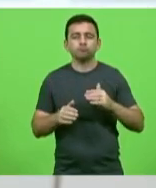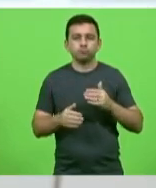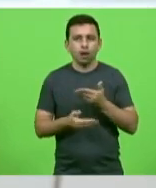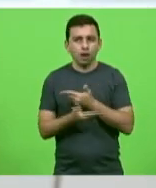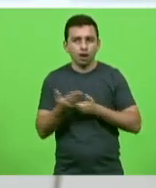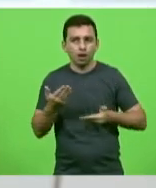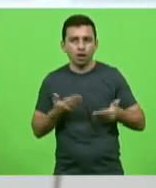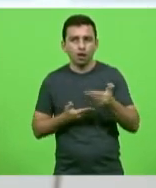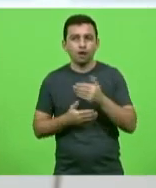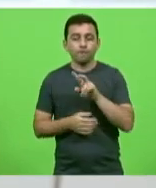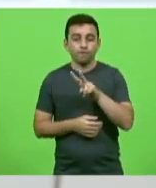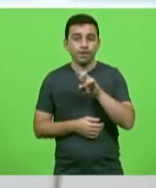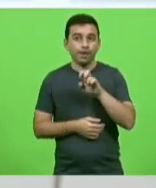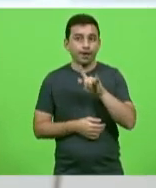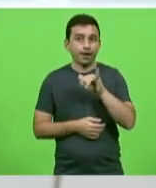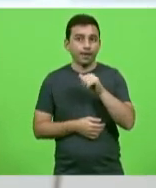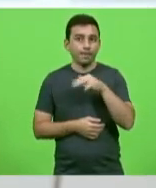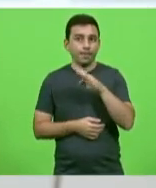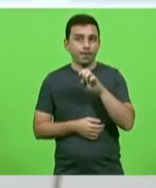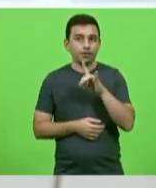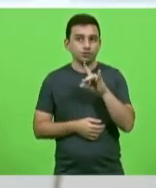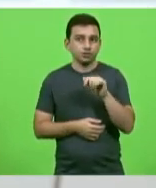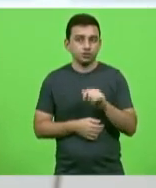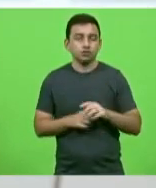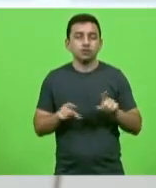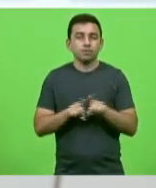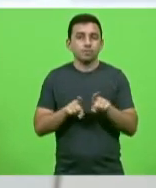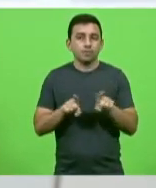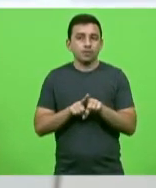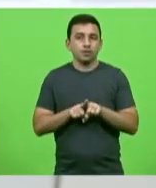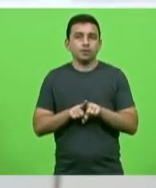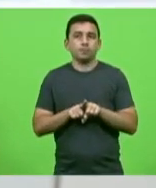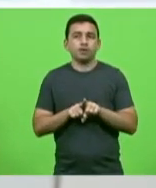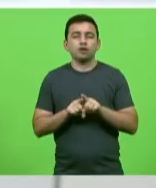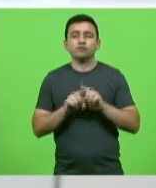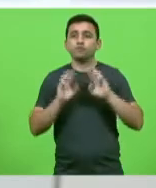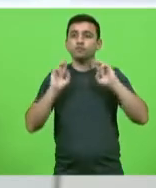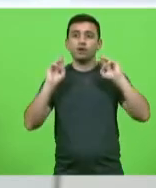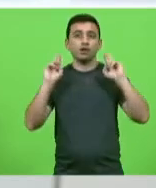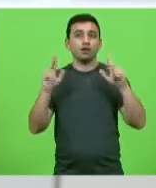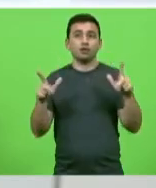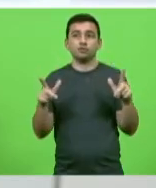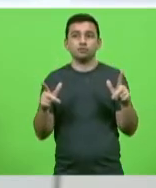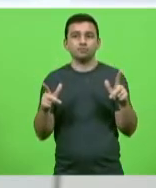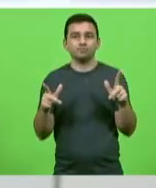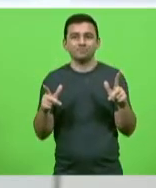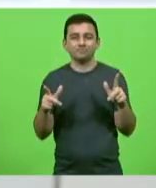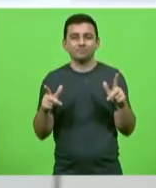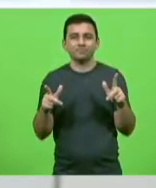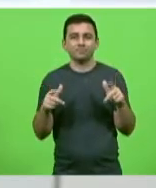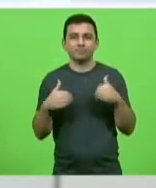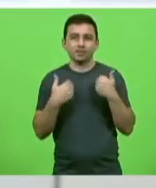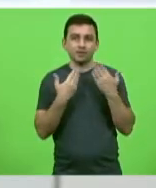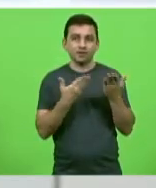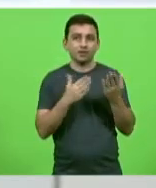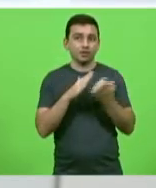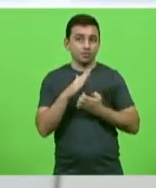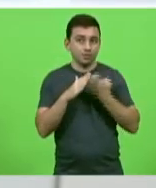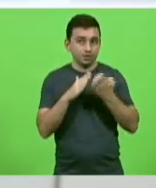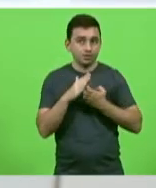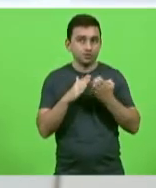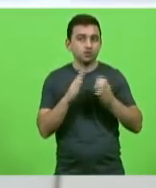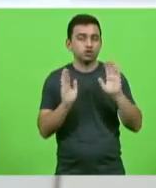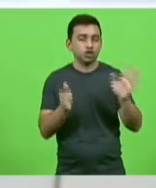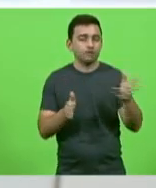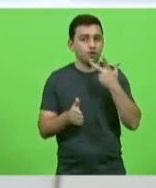promovida pela vegamed como também fora contrariado haja Vista Que tal empresa conforme